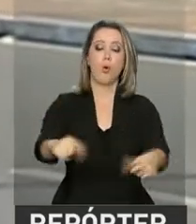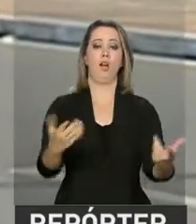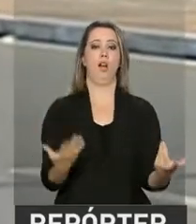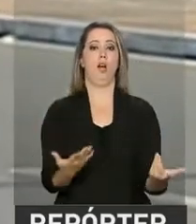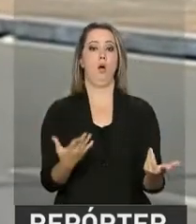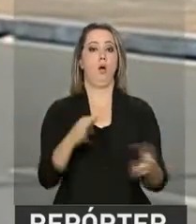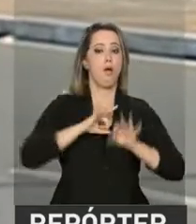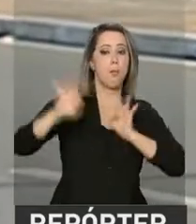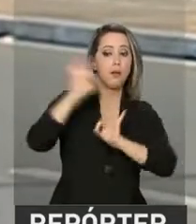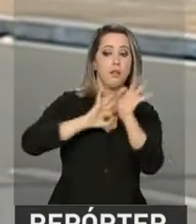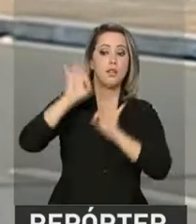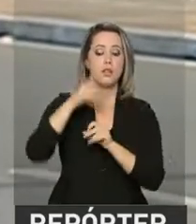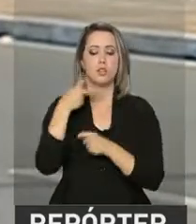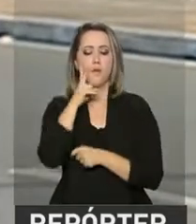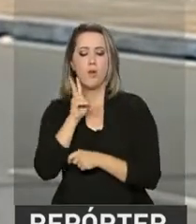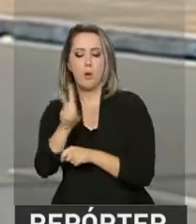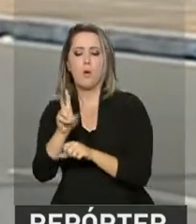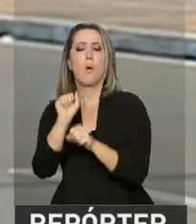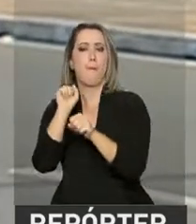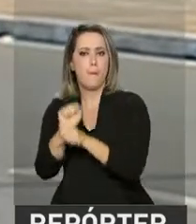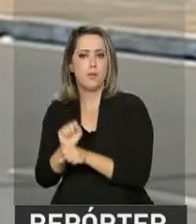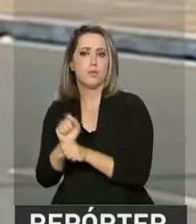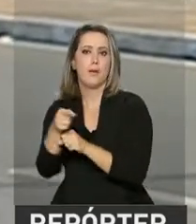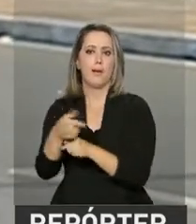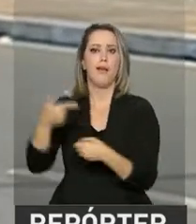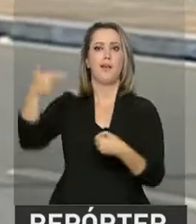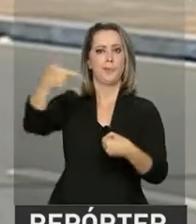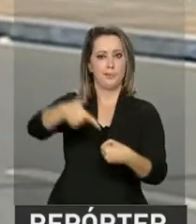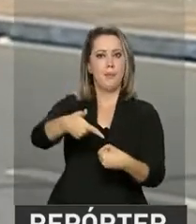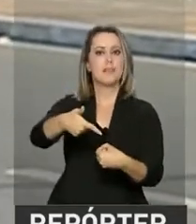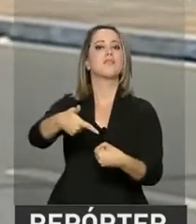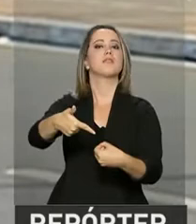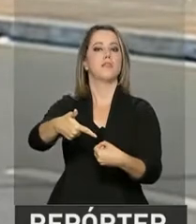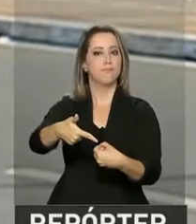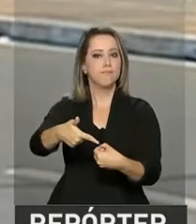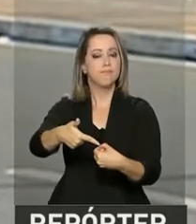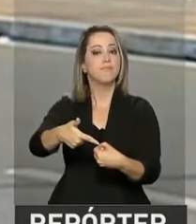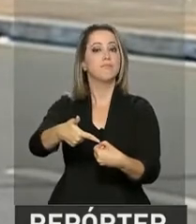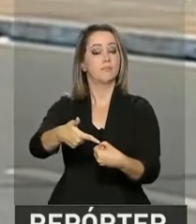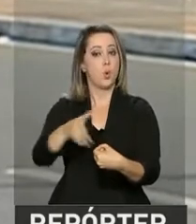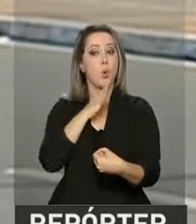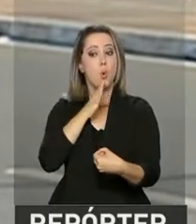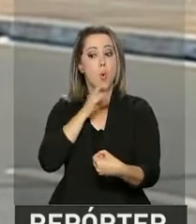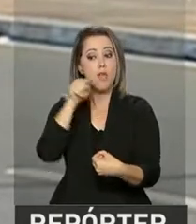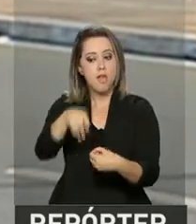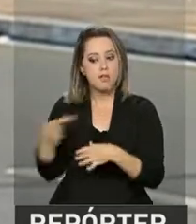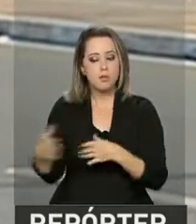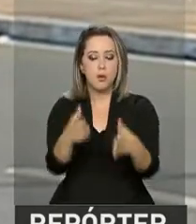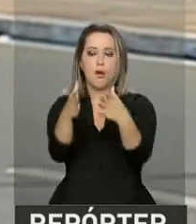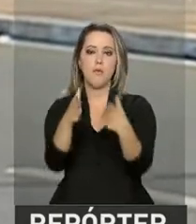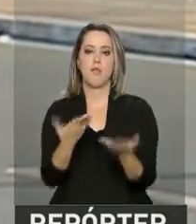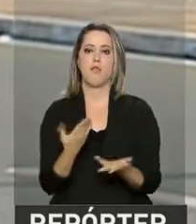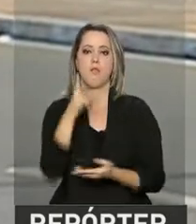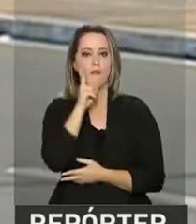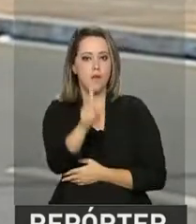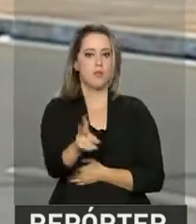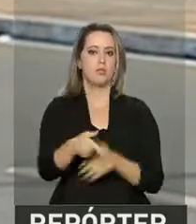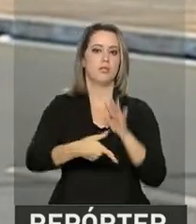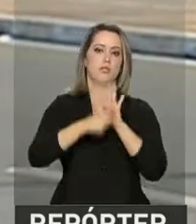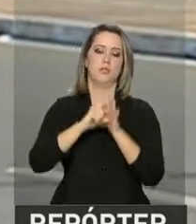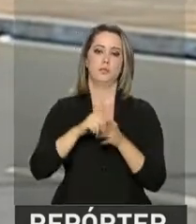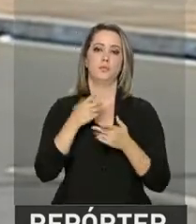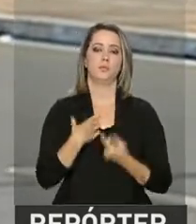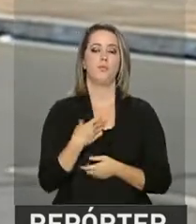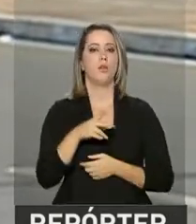o seu caminho, veja os pontos de parada, de abastecimento, né? Isso é muito importante, conheça o caminho que você vai seguir. E o terceiro ponto